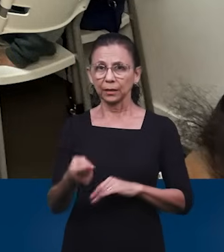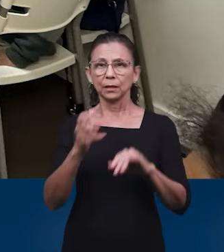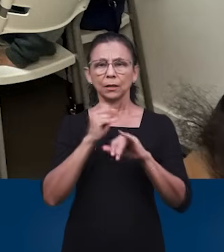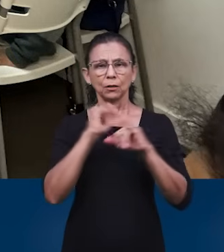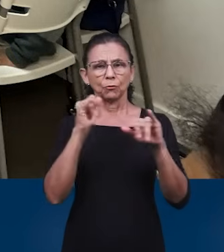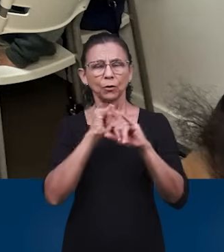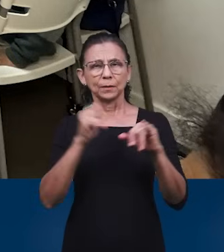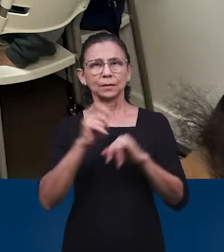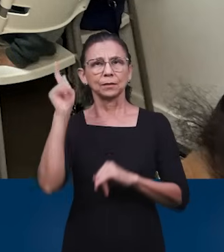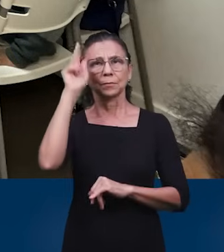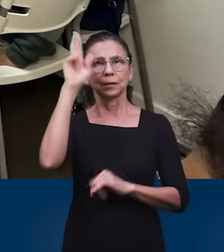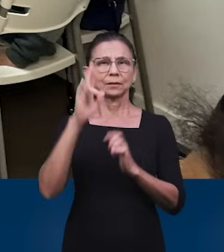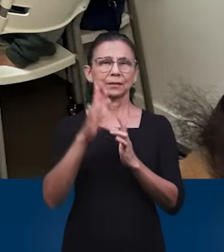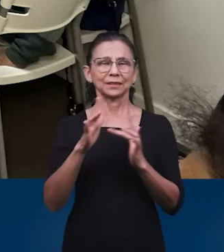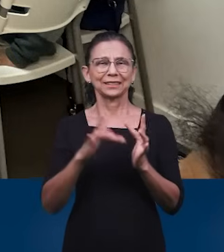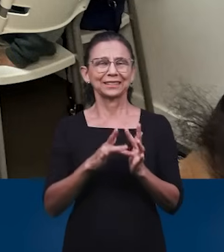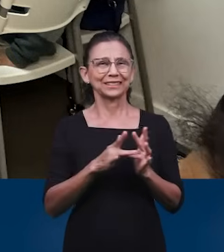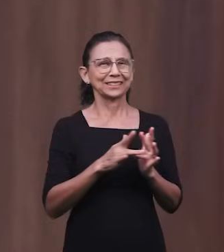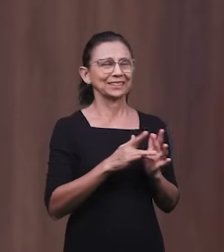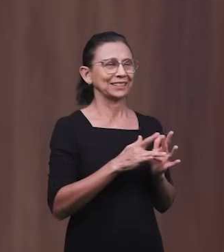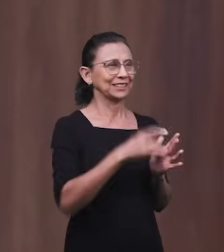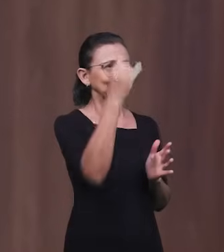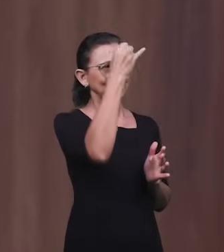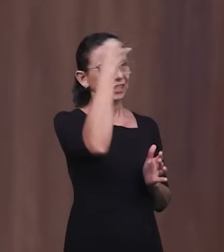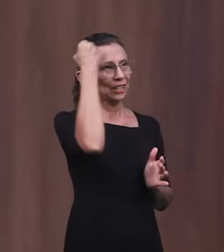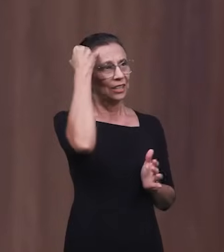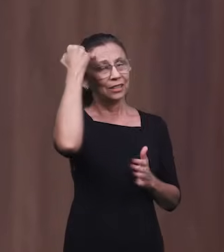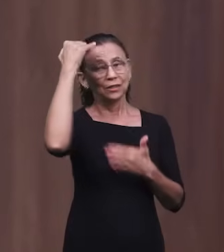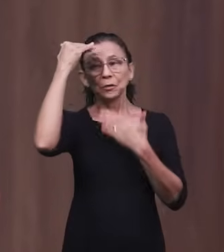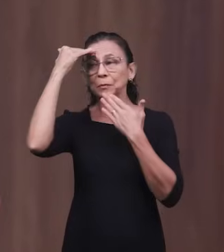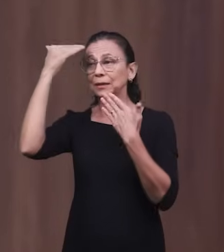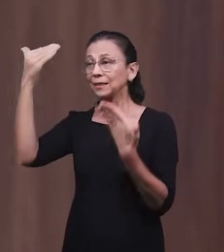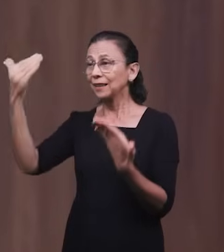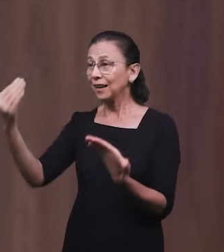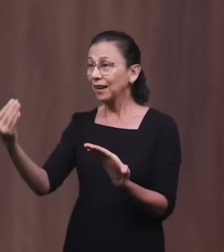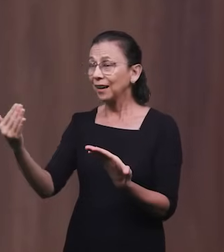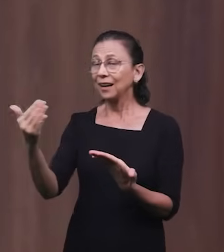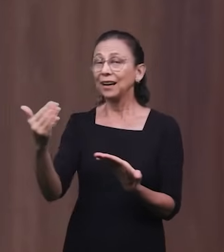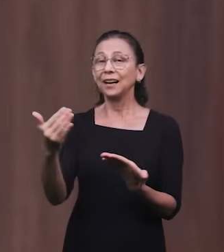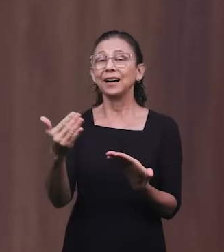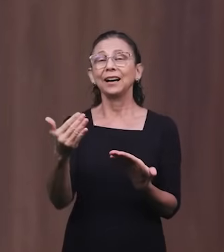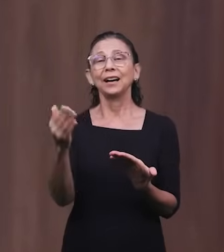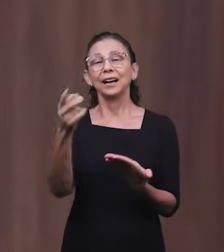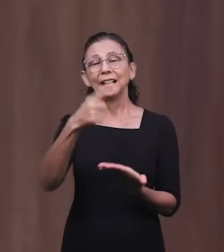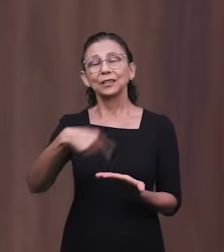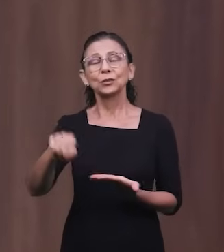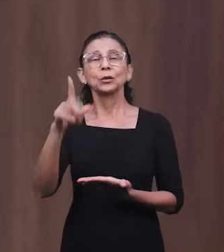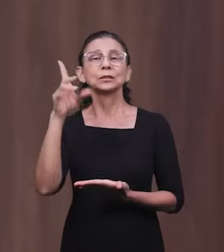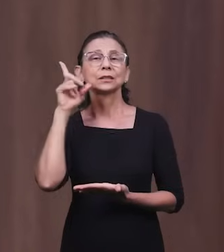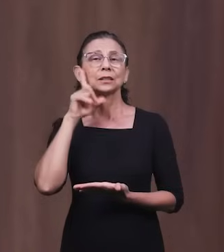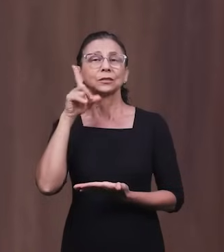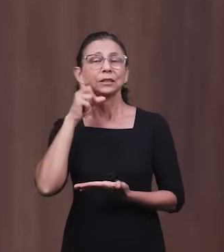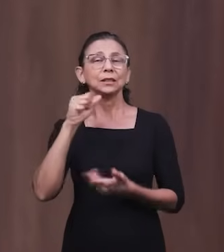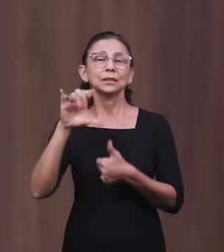do Norte. Paz do Senhor Jesus, Jorge! Obrigado, Isabela Pelton. Um abraço aos irmãos dos Estados Unidos,